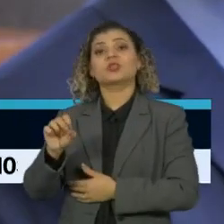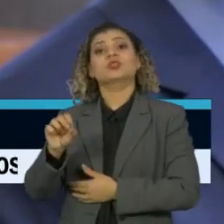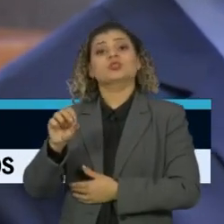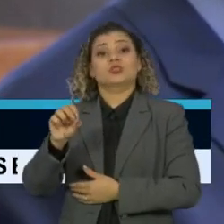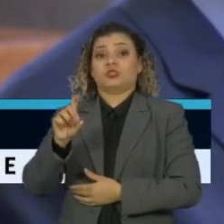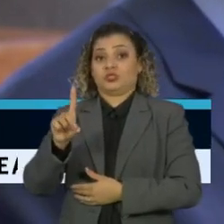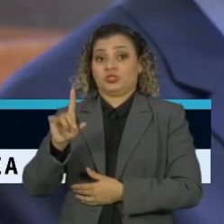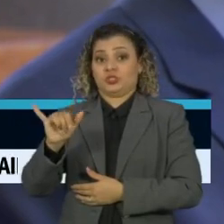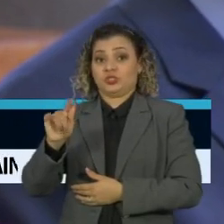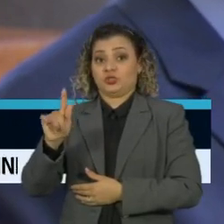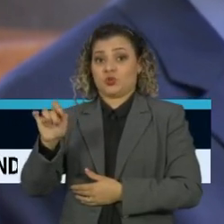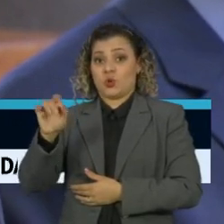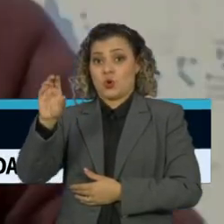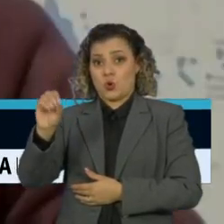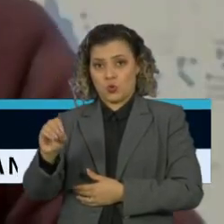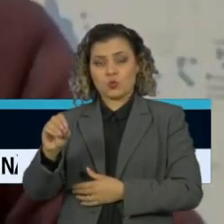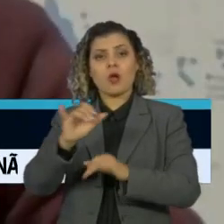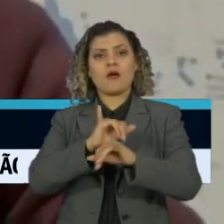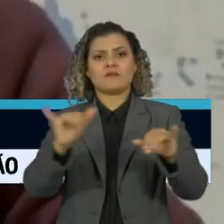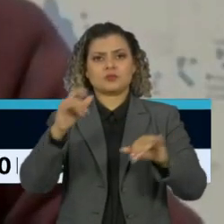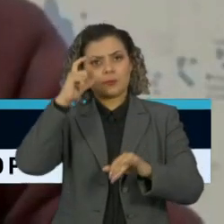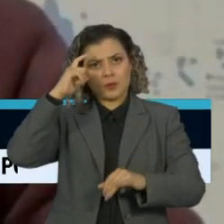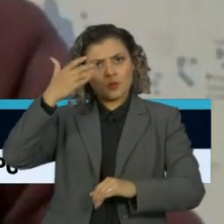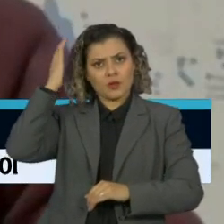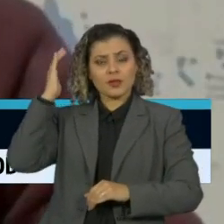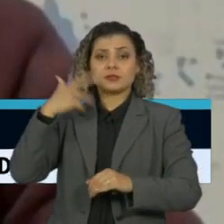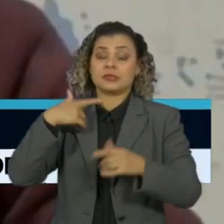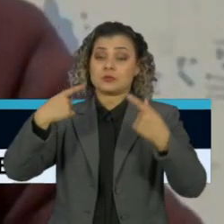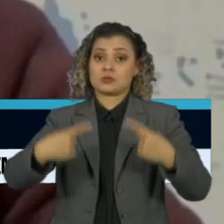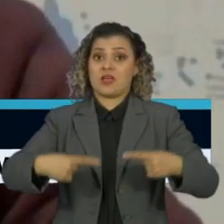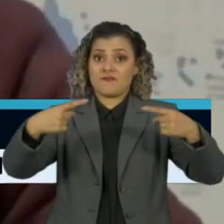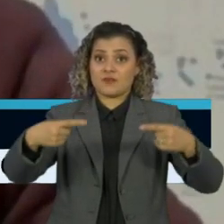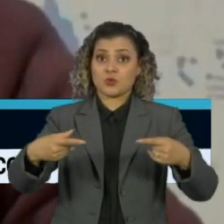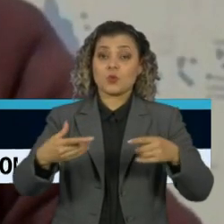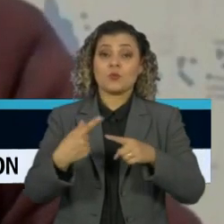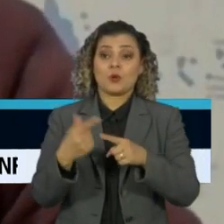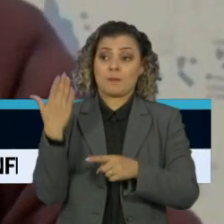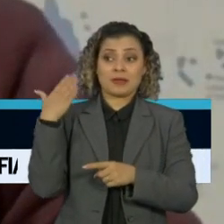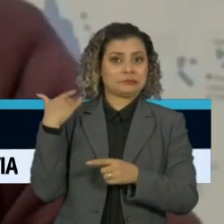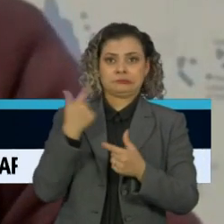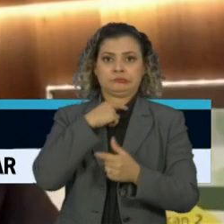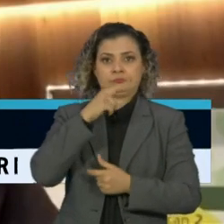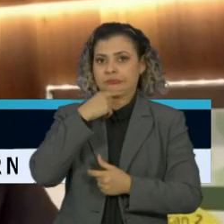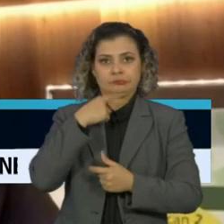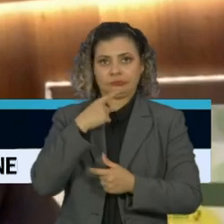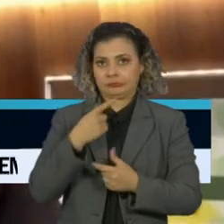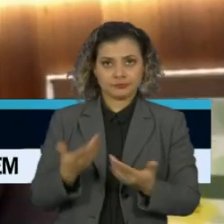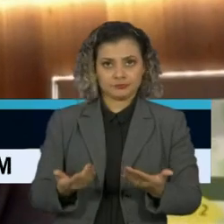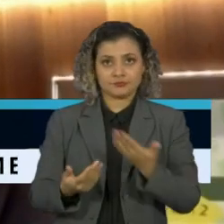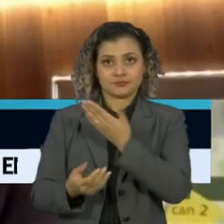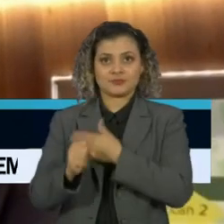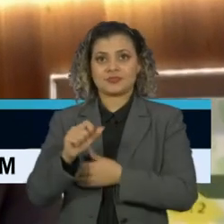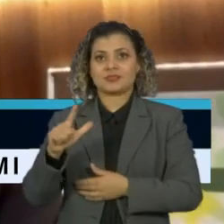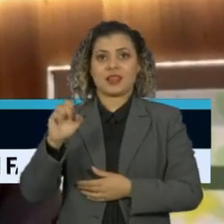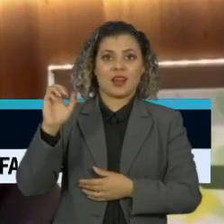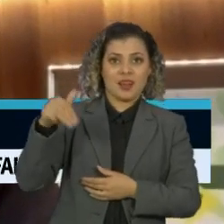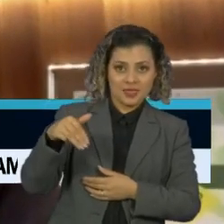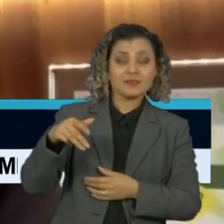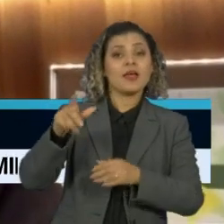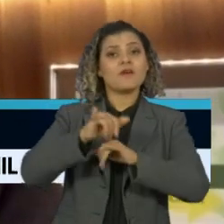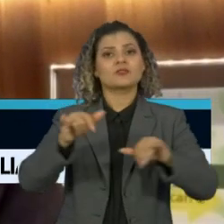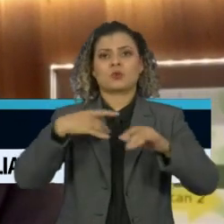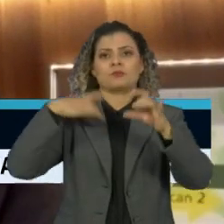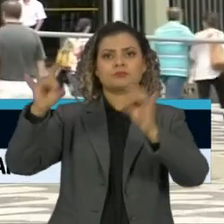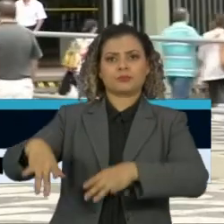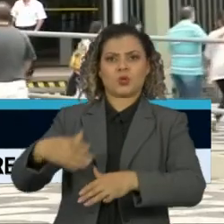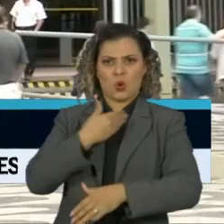ministro da Economia, Paulo Guedes, tem pela frente um desafio que o antecessor dele no cargo não conseguiu vencer. Salim Matar deixou o governo